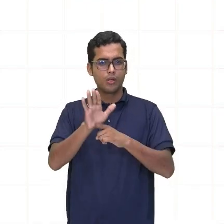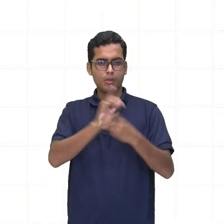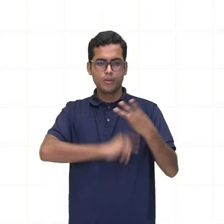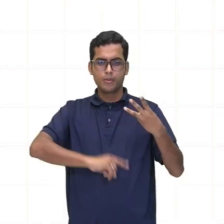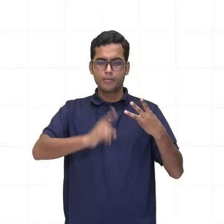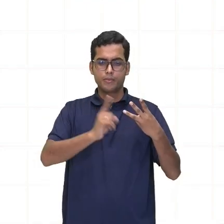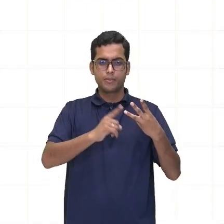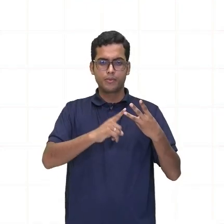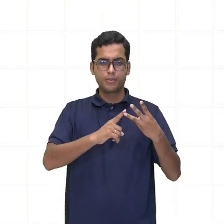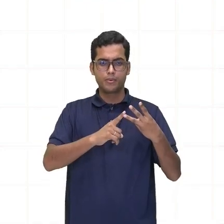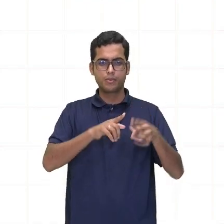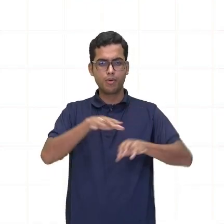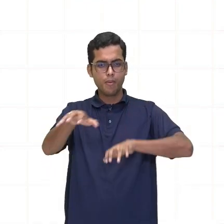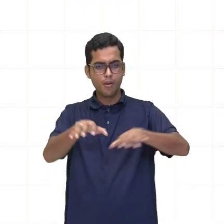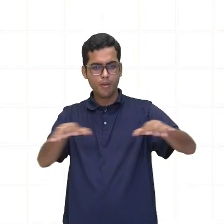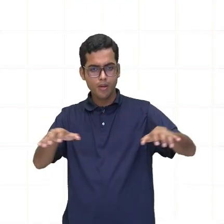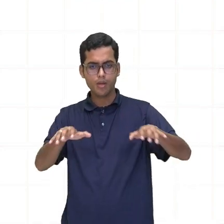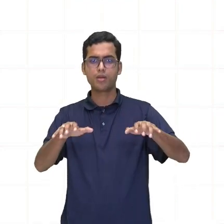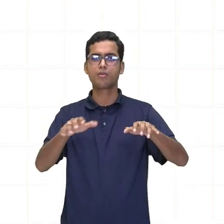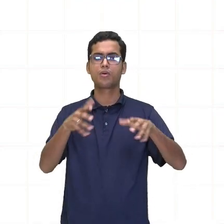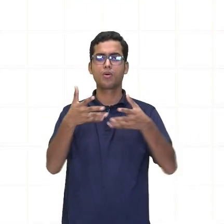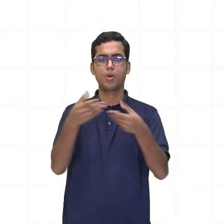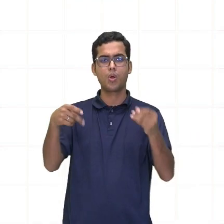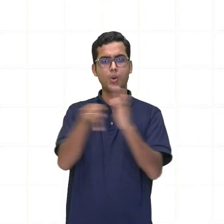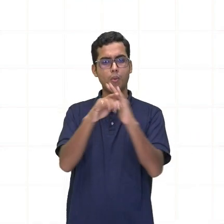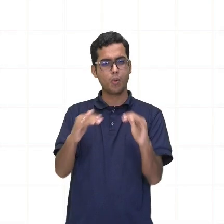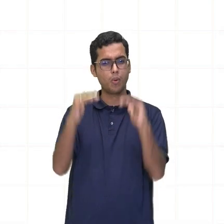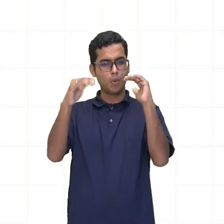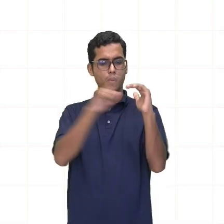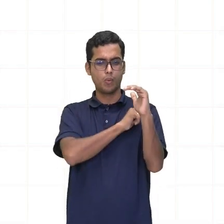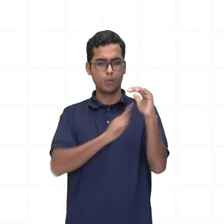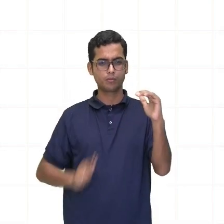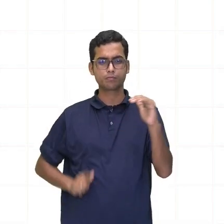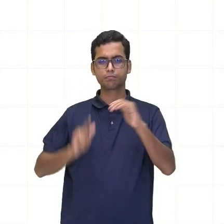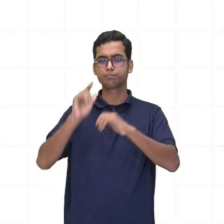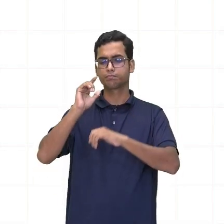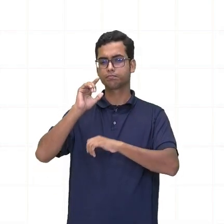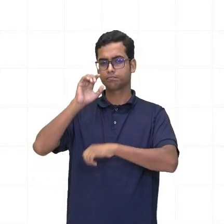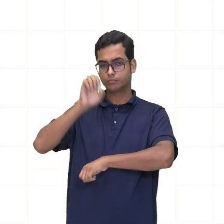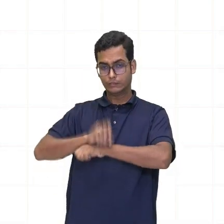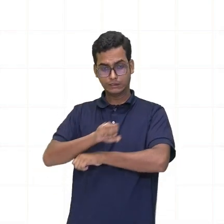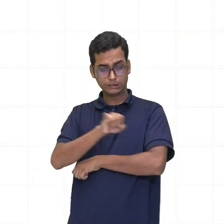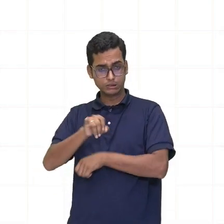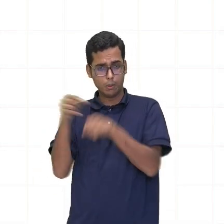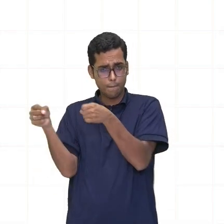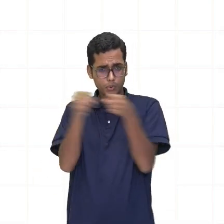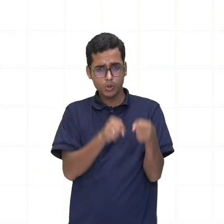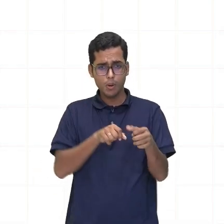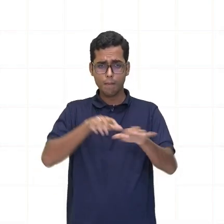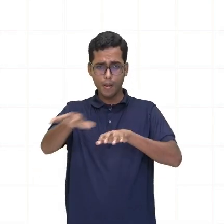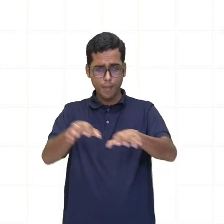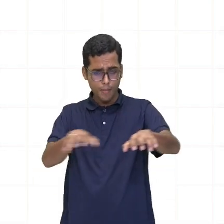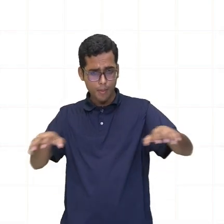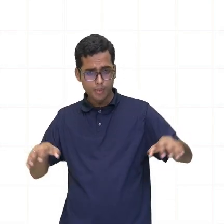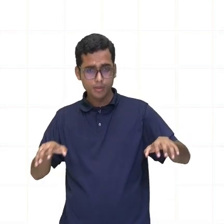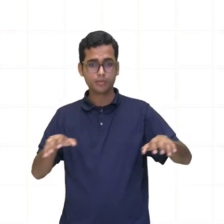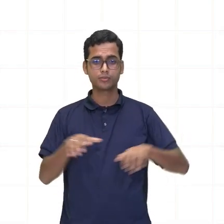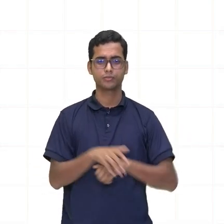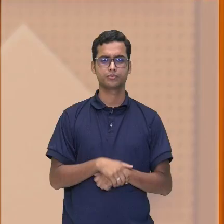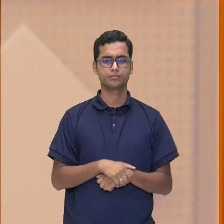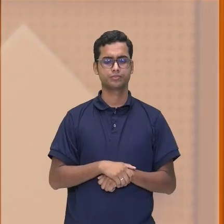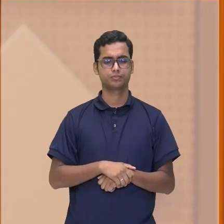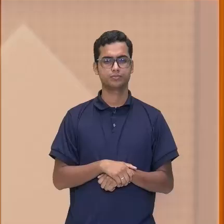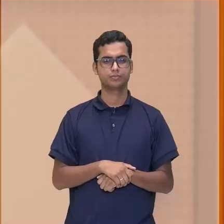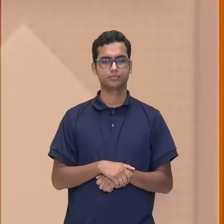a soberania de um governo estável. Ou seja, se houver a divisão do poder, se houver a distribuição do